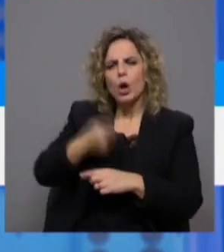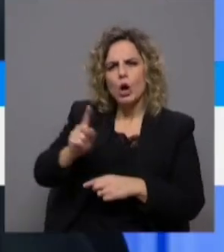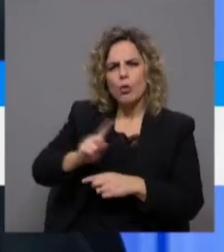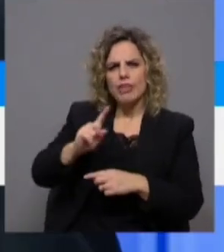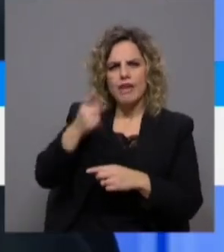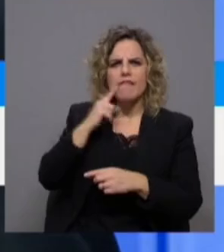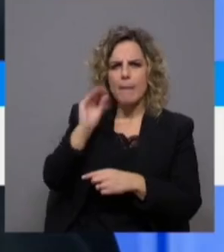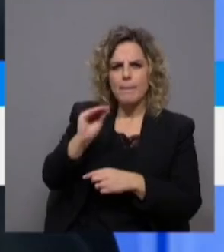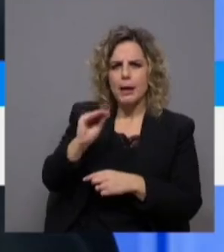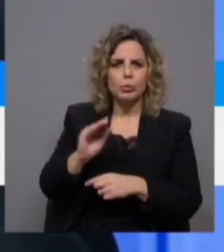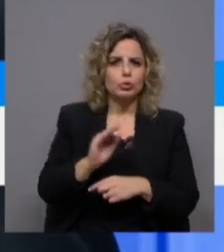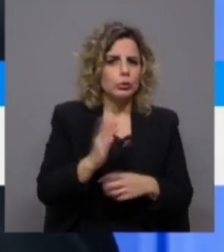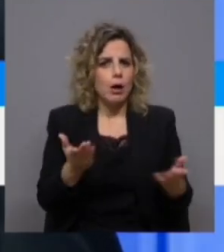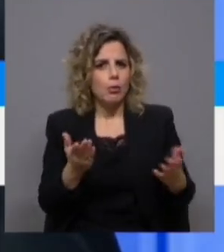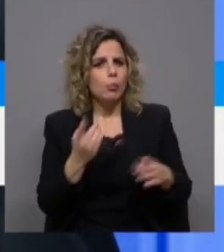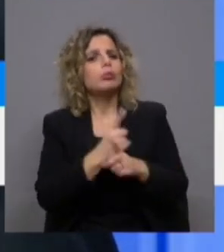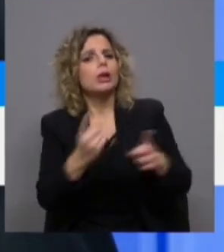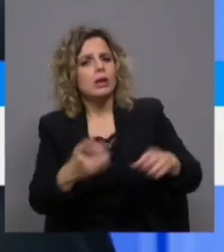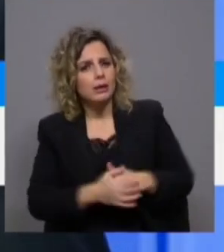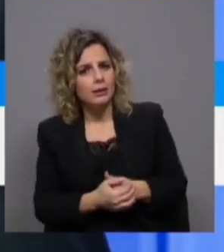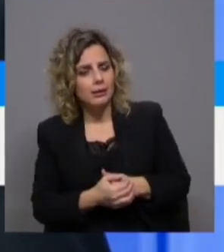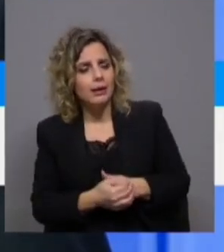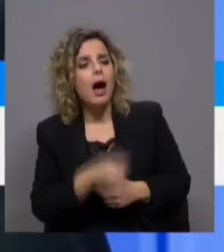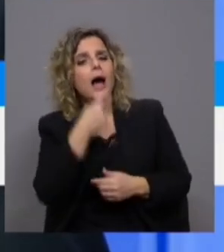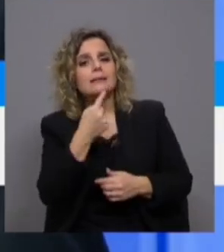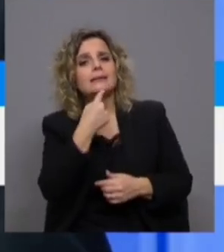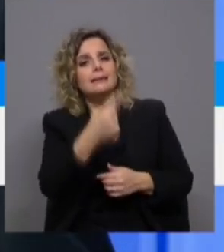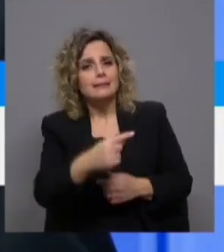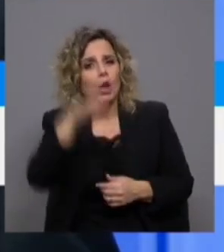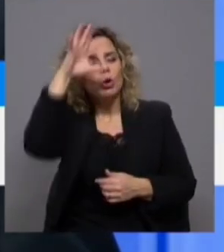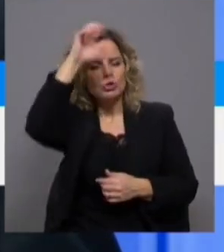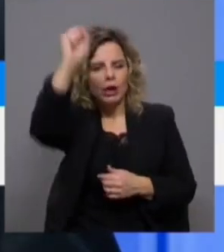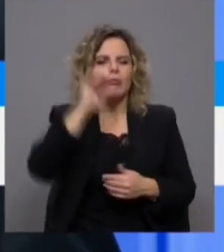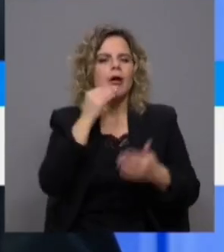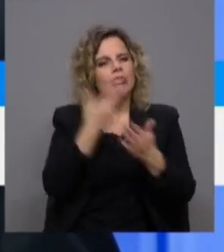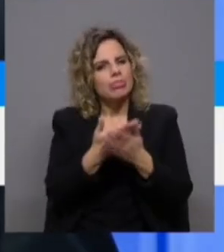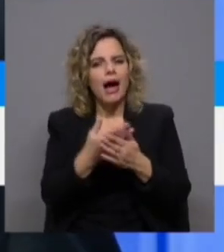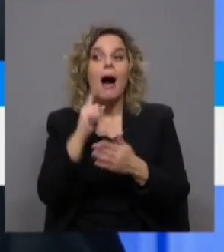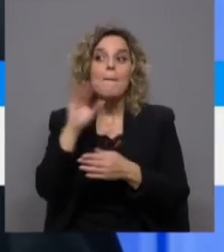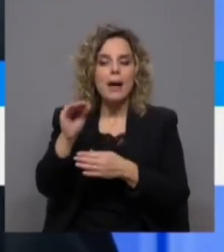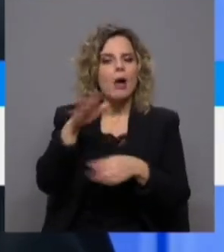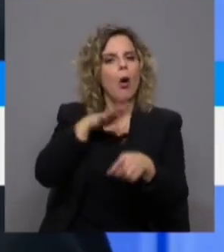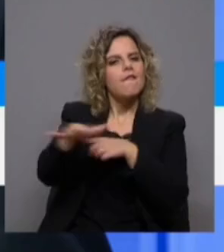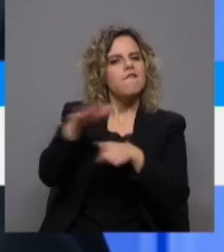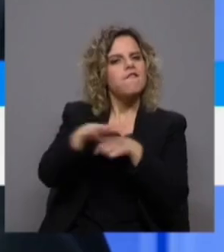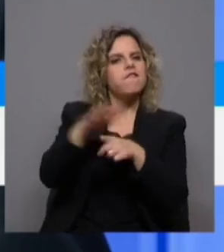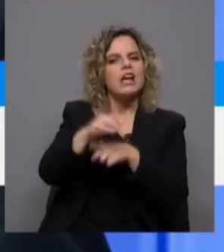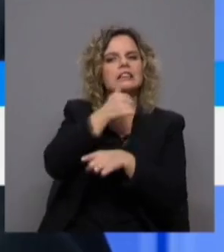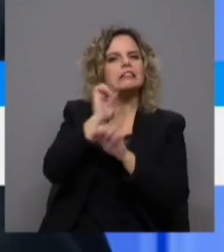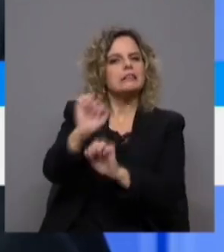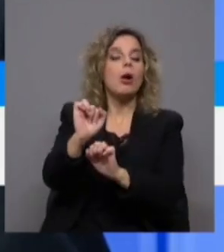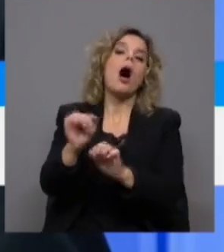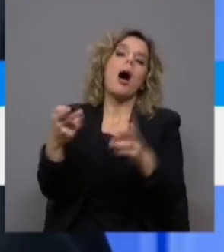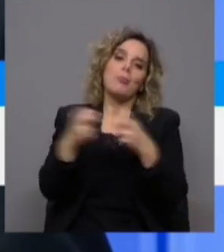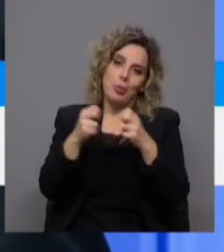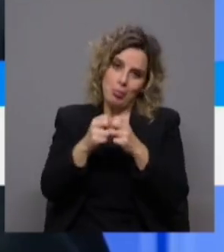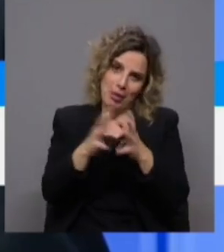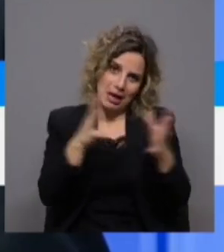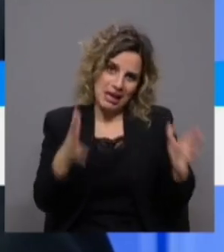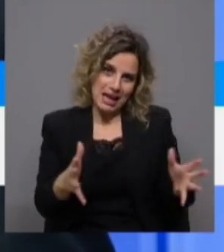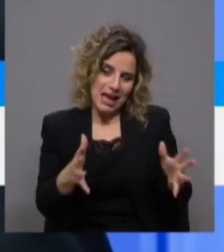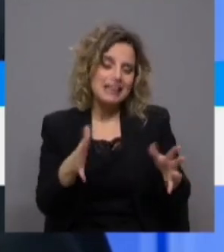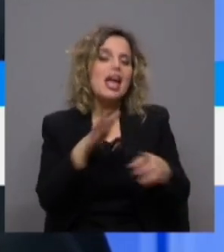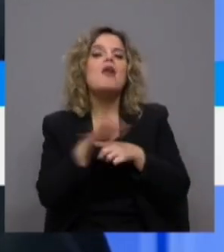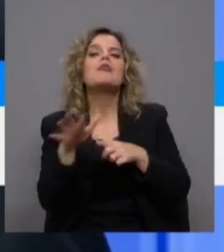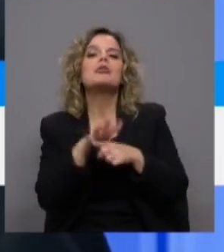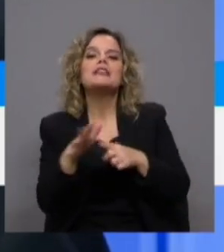ter participação não há nenhum motivo porque é menos conseguem dizer que o estado vai influenciar as decisões dos bancos seguir também temos um problema muito maior e foi ser